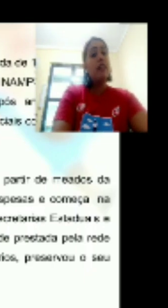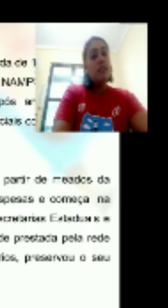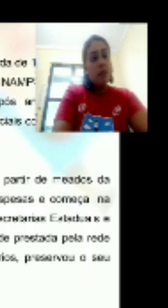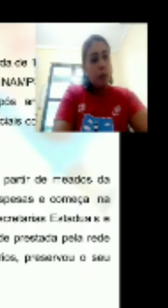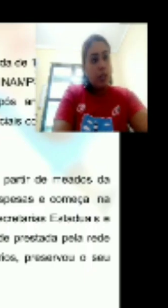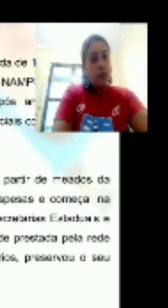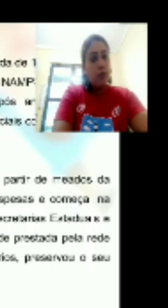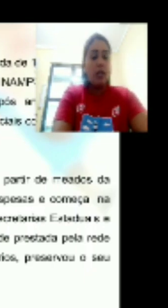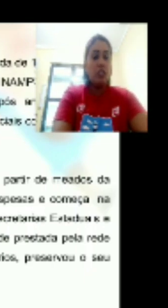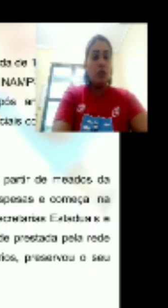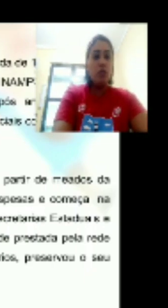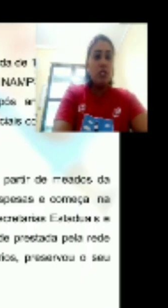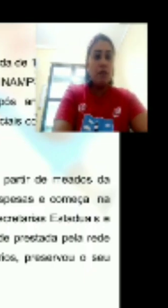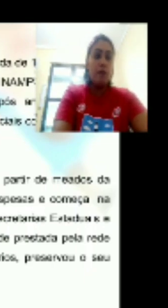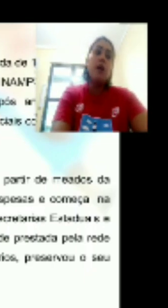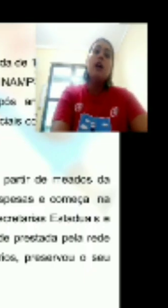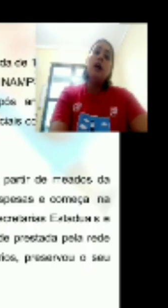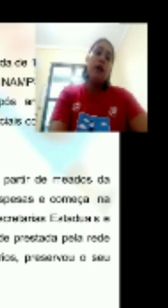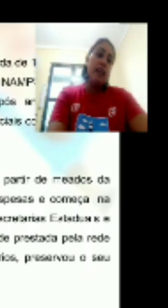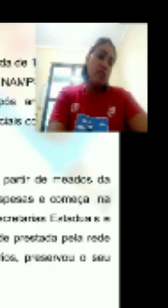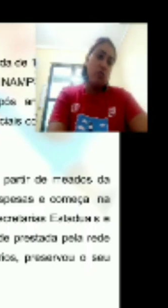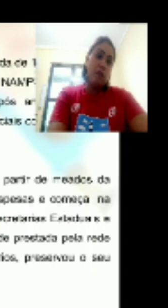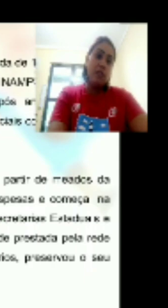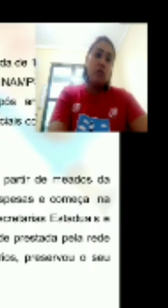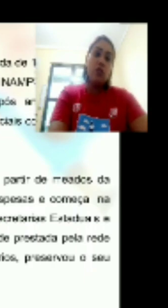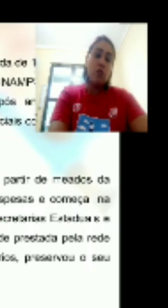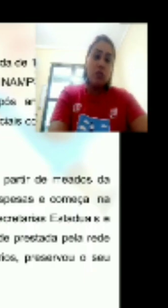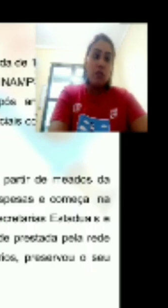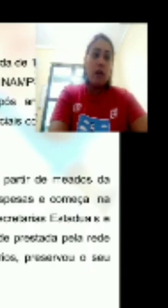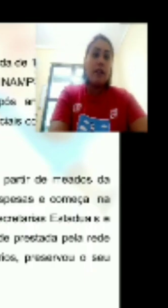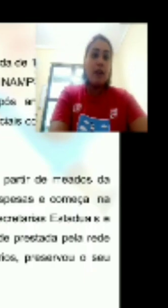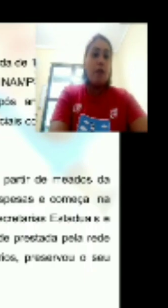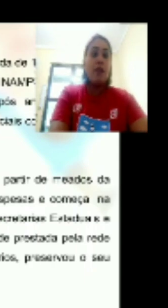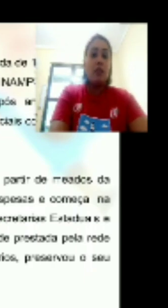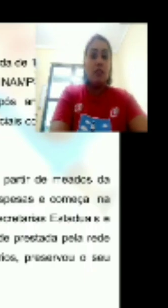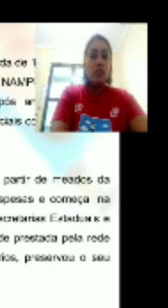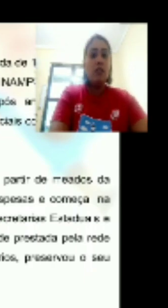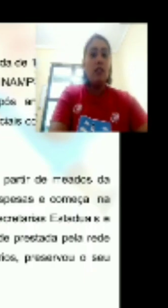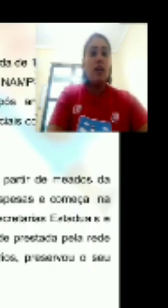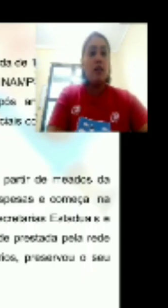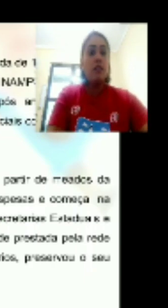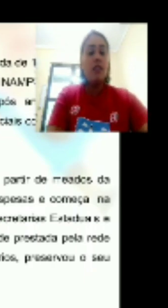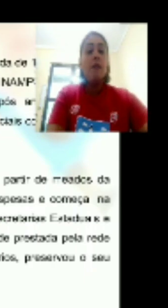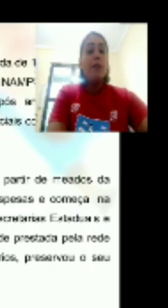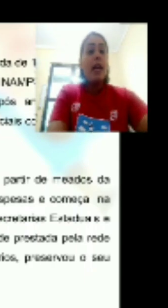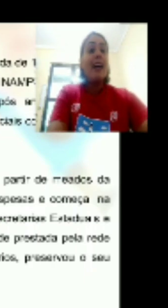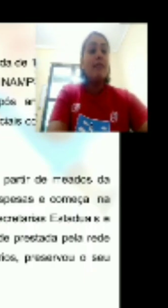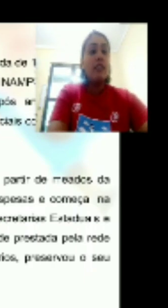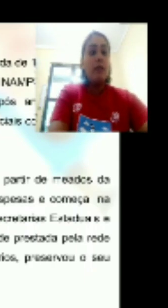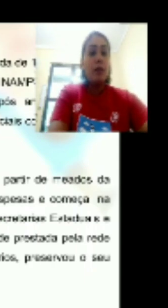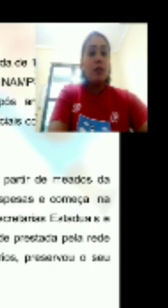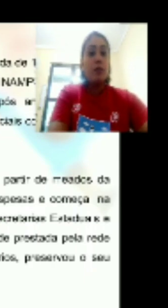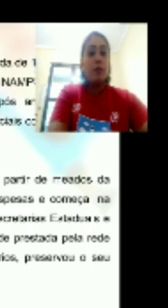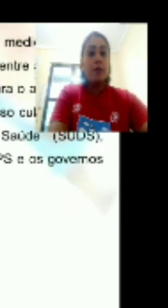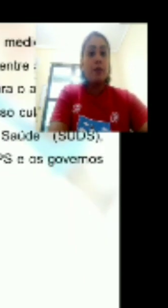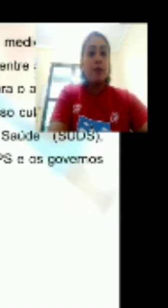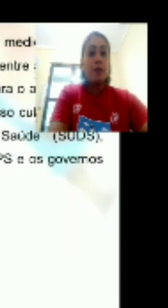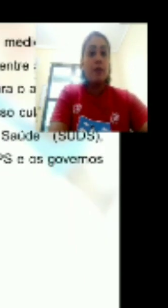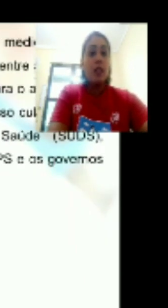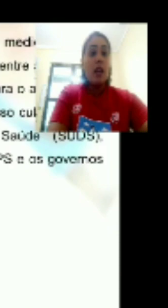esse atendimento exclusivo. As outras pessoas continuaram realmente sem ter esse